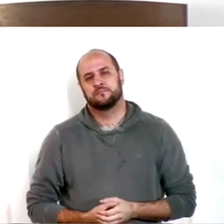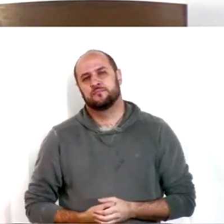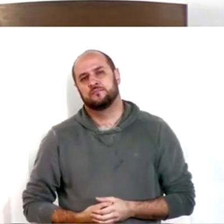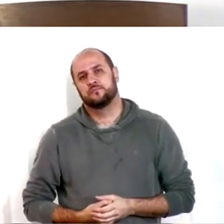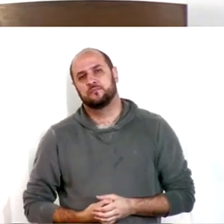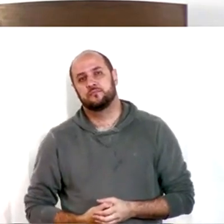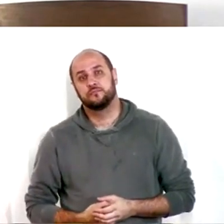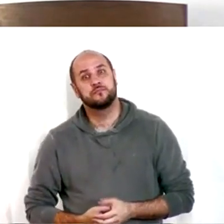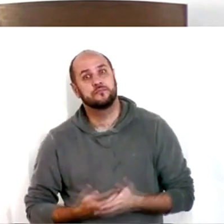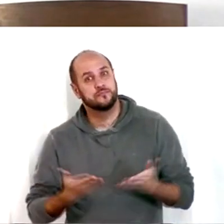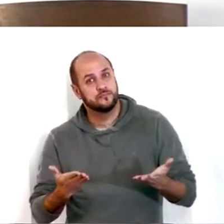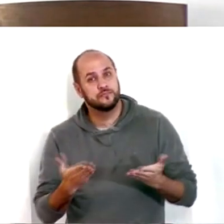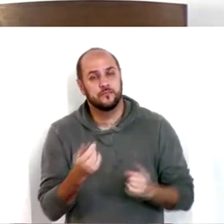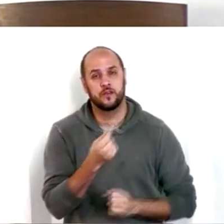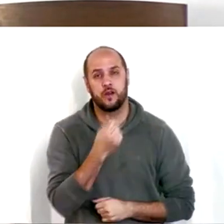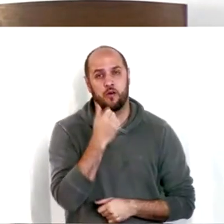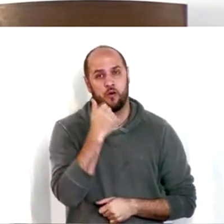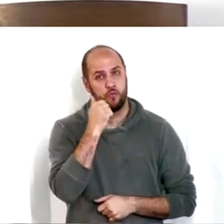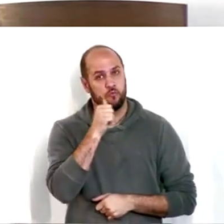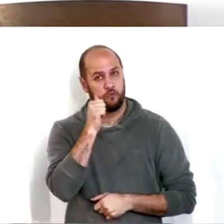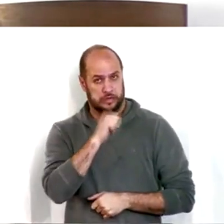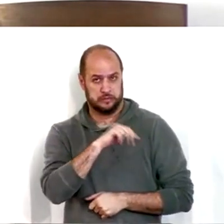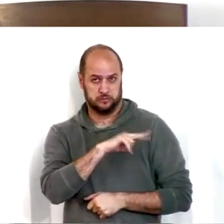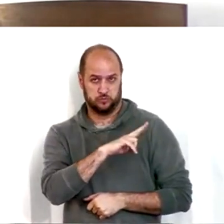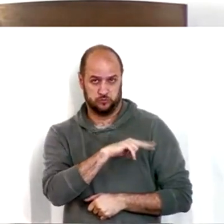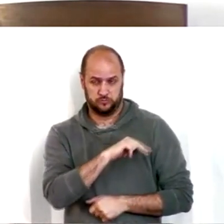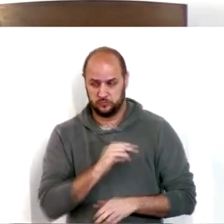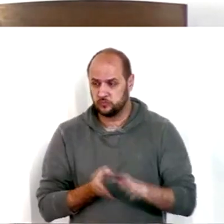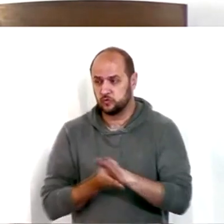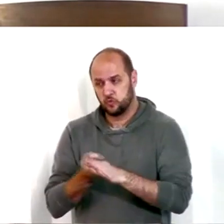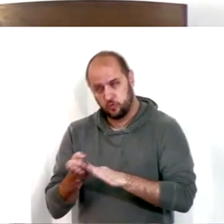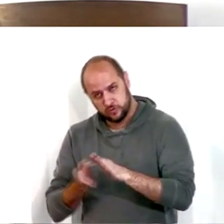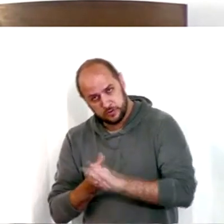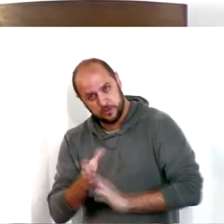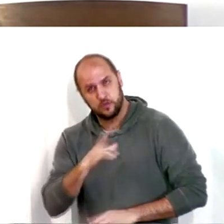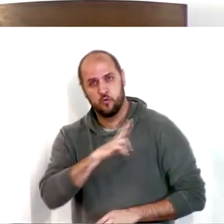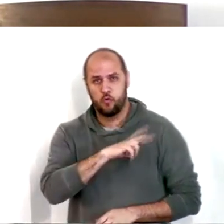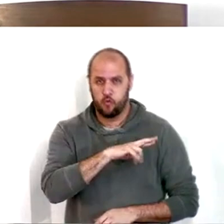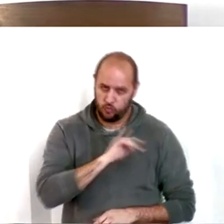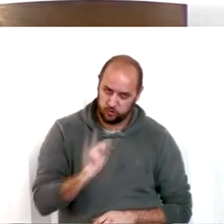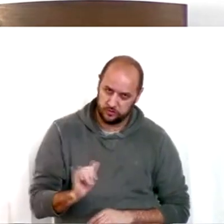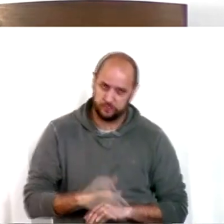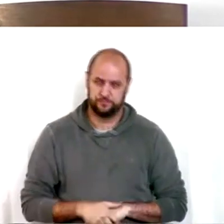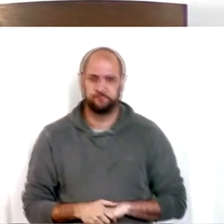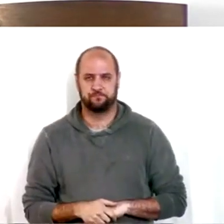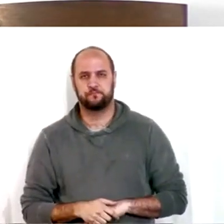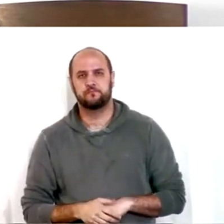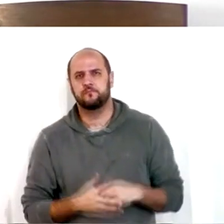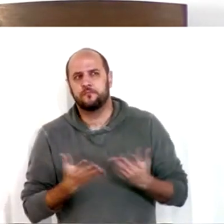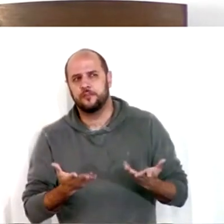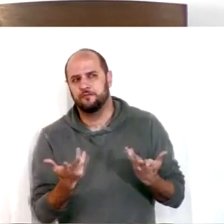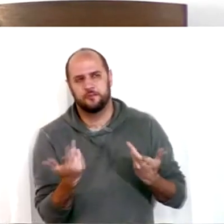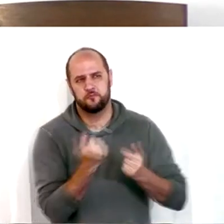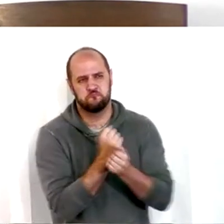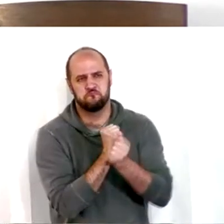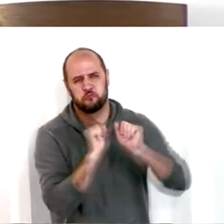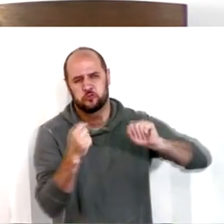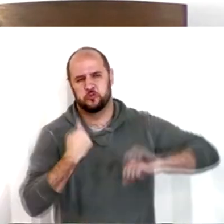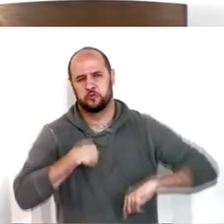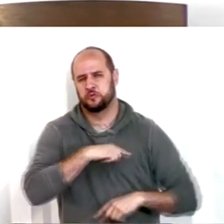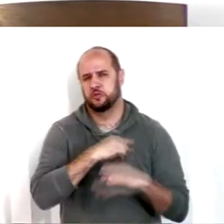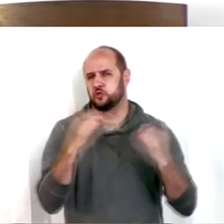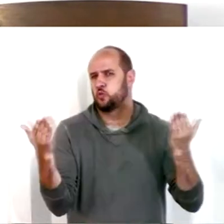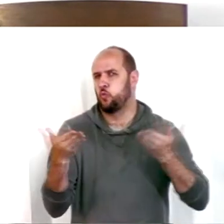Eis aí então um conselho de Noemi a Rute. Queridos, é quase impossível para nós